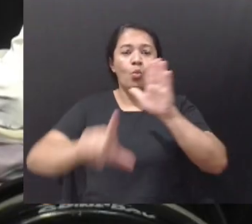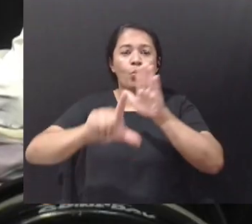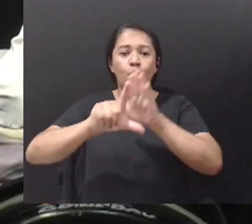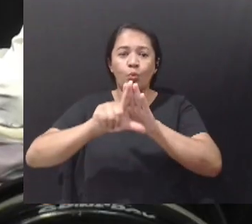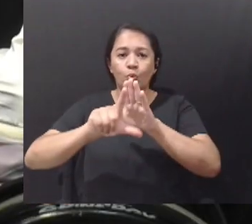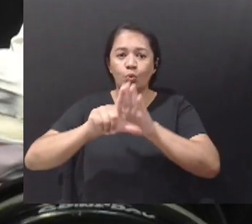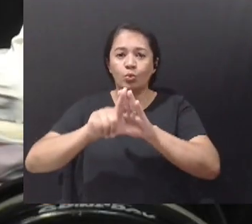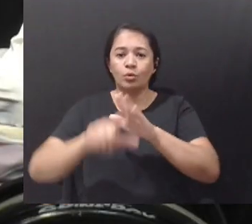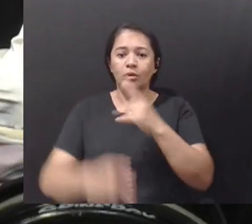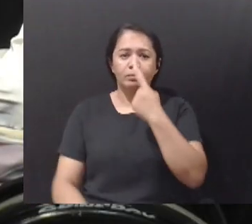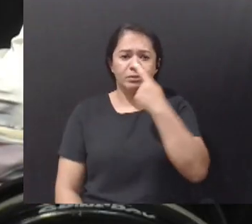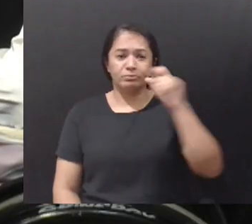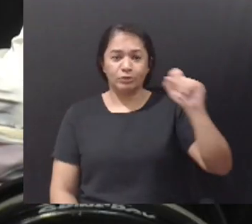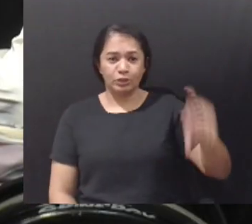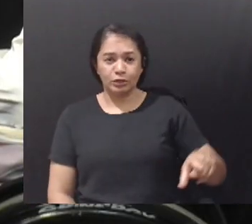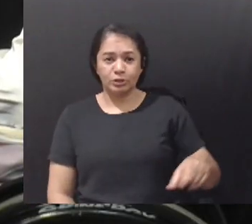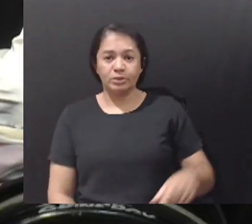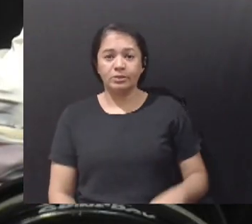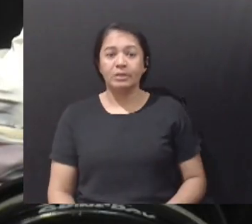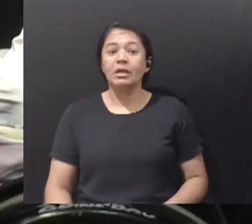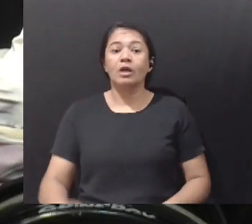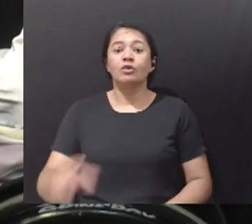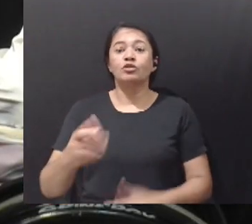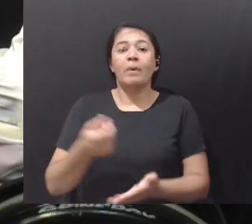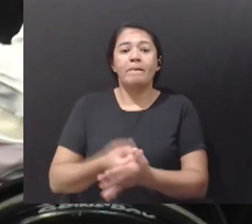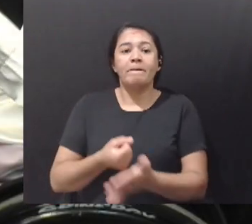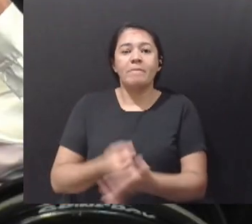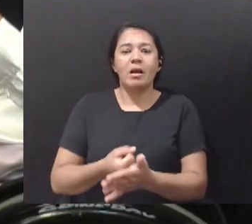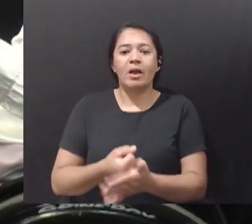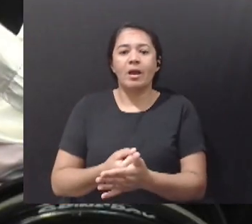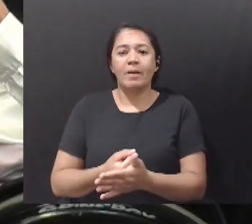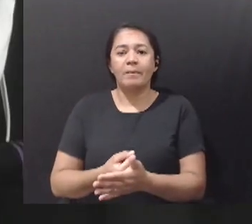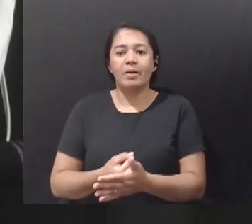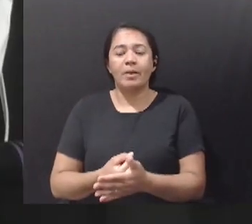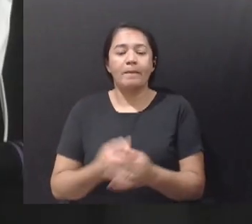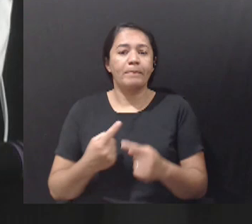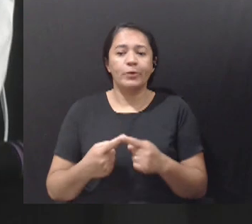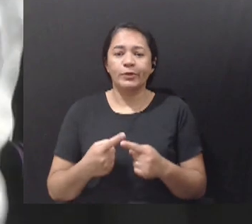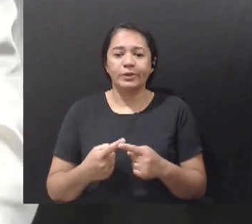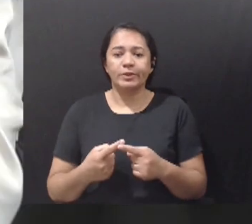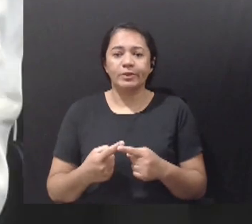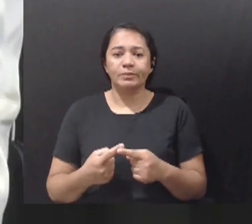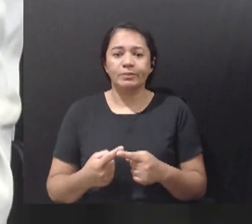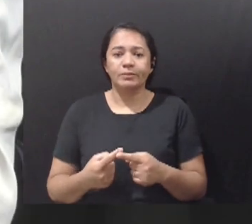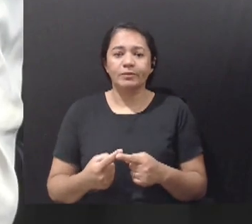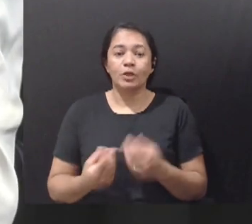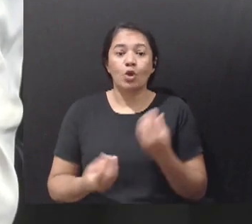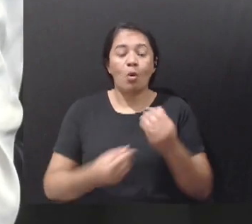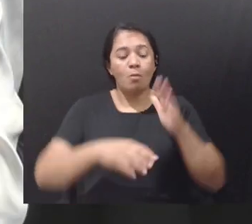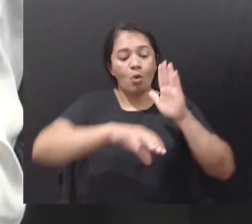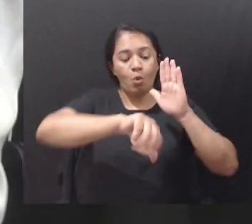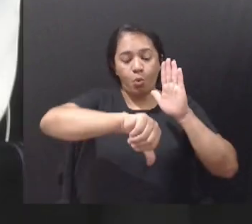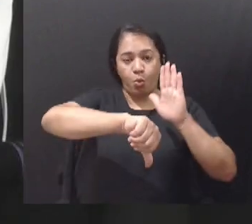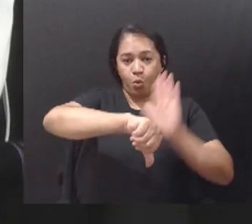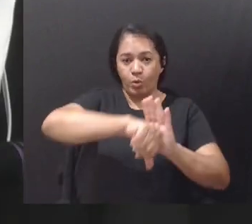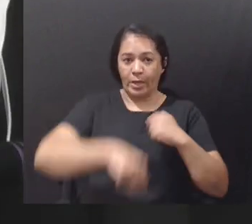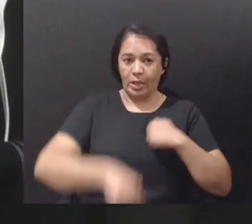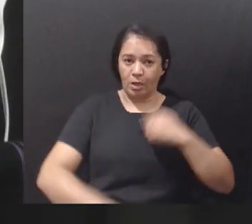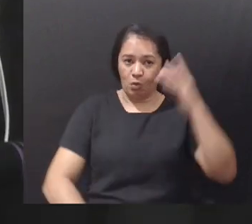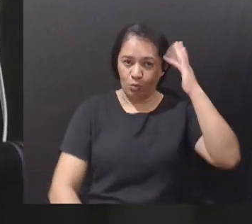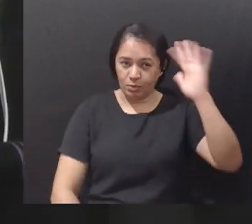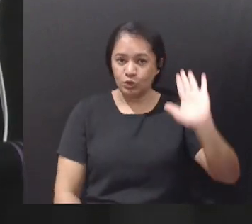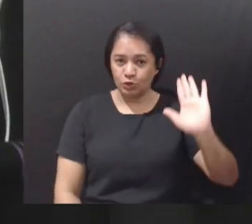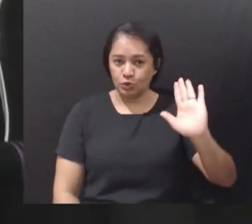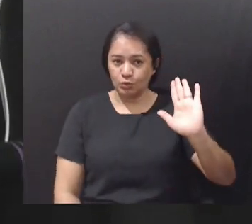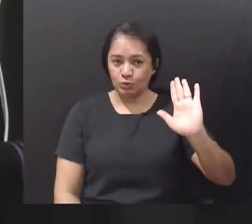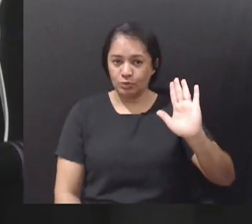Sim, Recompensa. Recompensa é uma coisa, porque não existe um crime, eu imagino isso, Mirna. Até hoje,